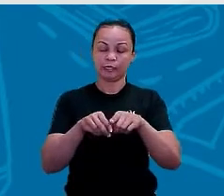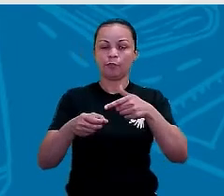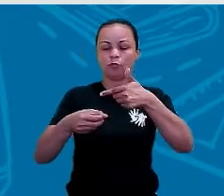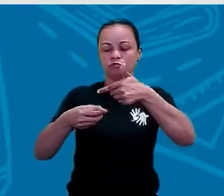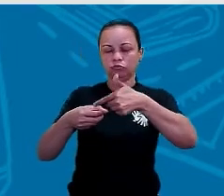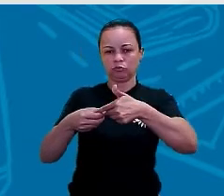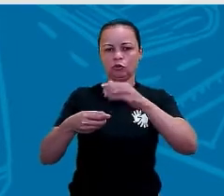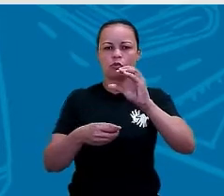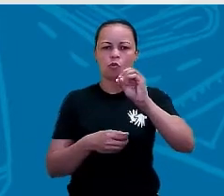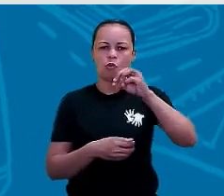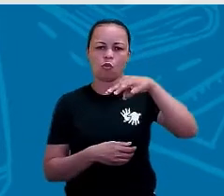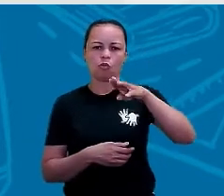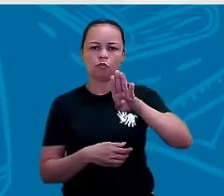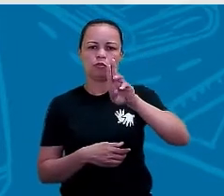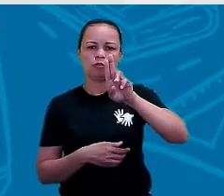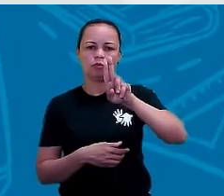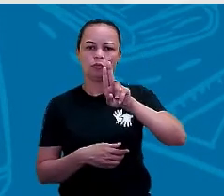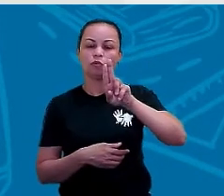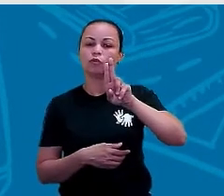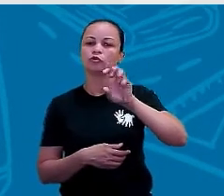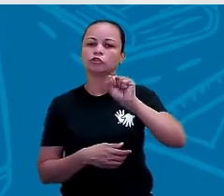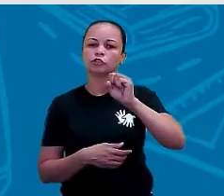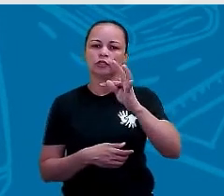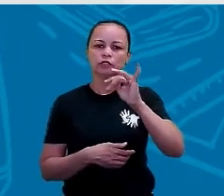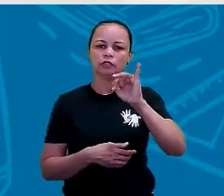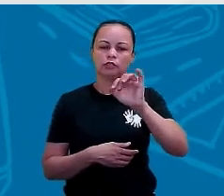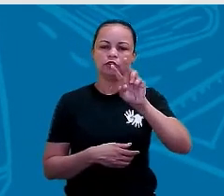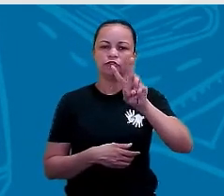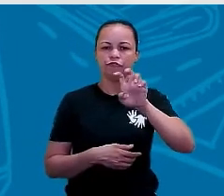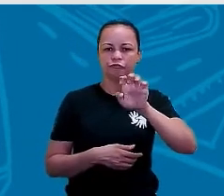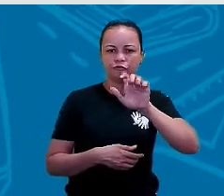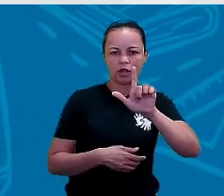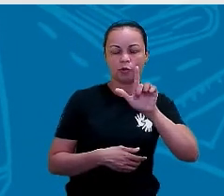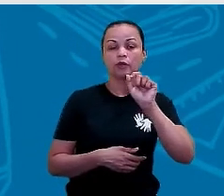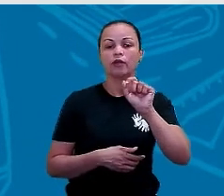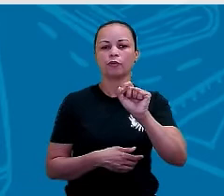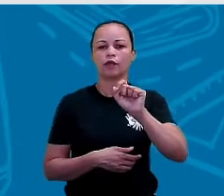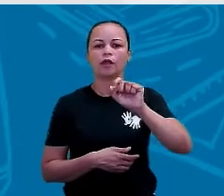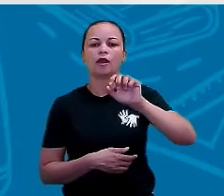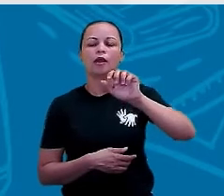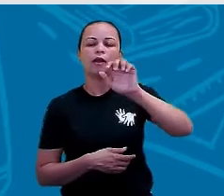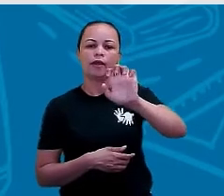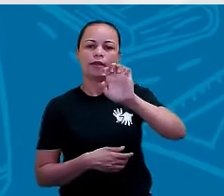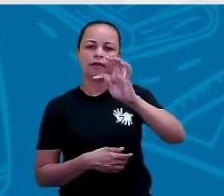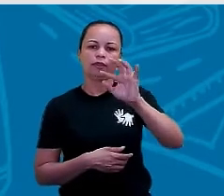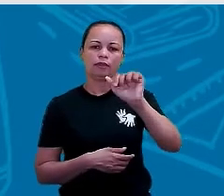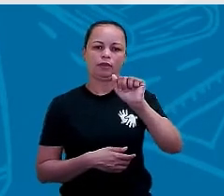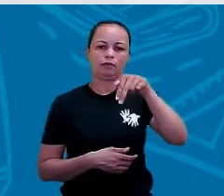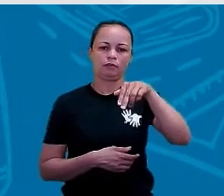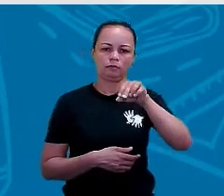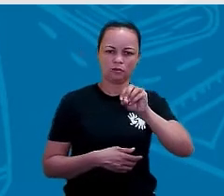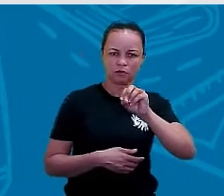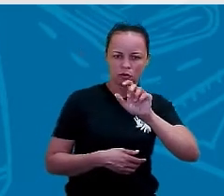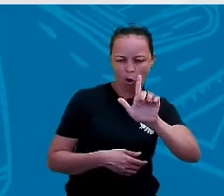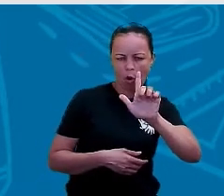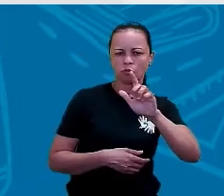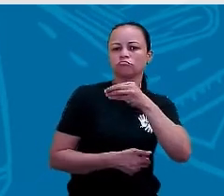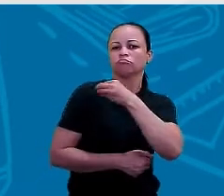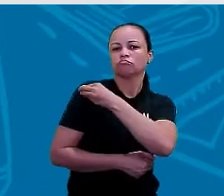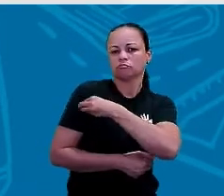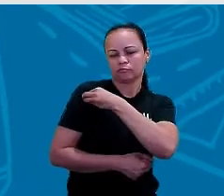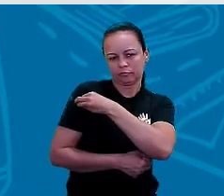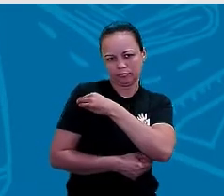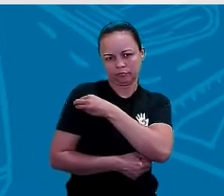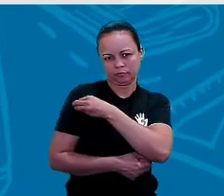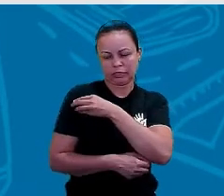aqui para vocês, o etanol, o biocombustível chamado etanol, tá certo? Portanto, deu para perceber que